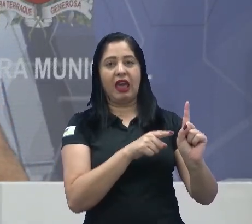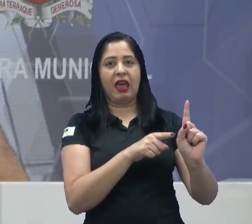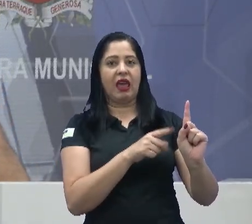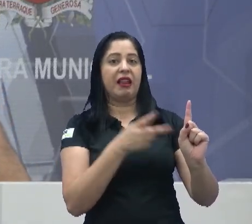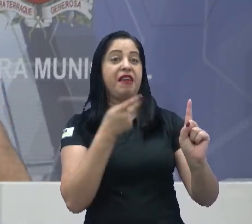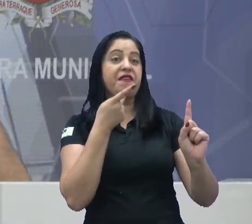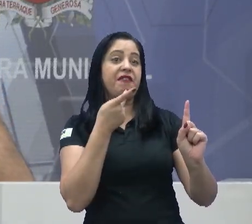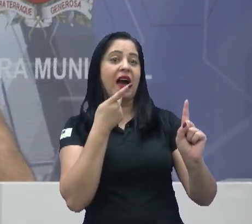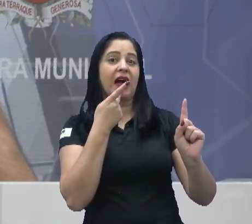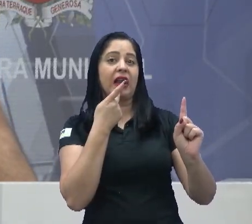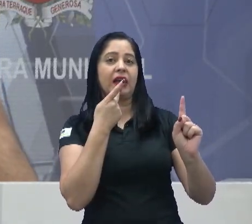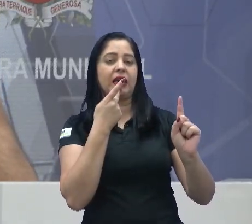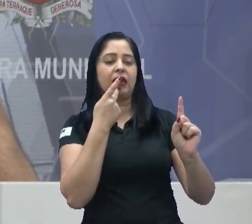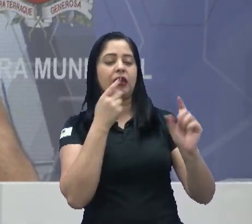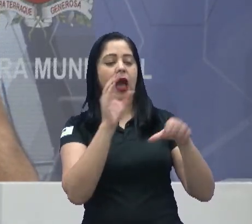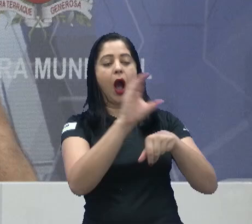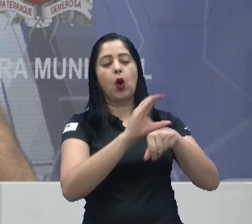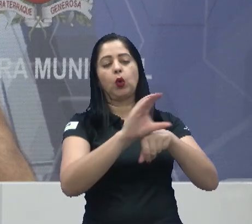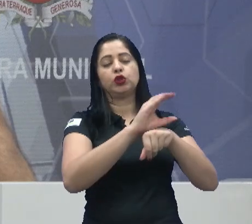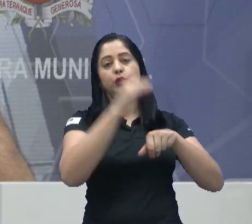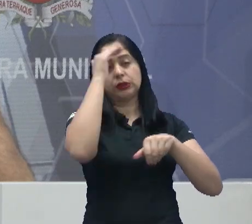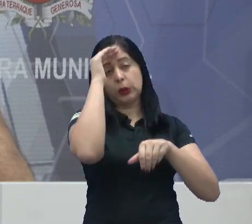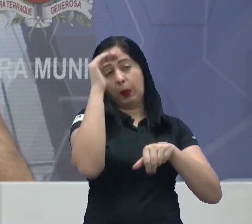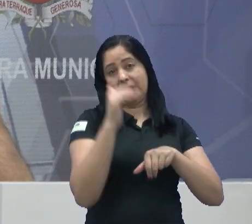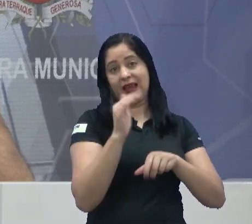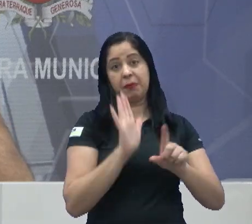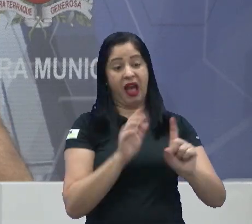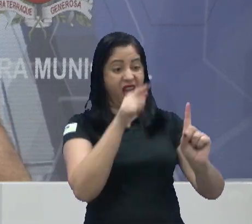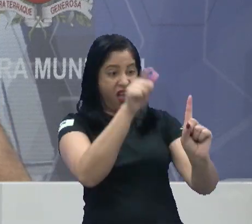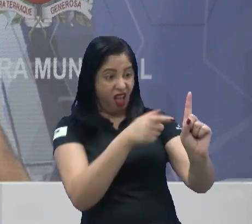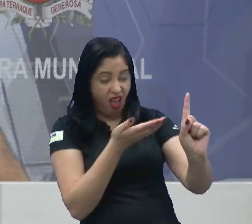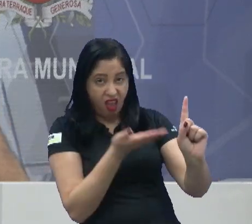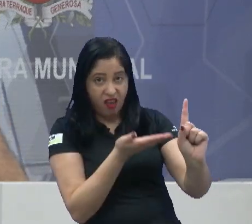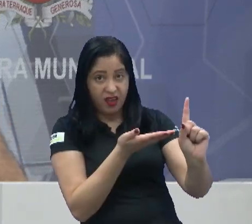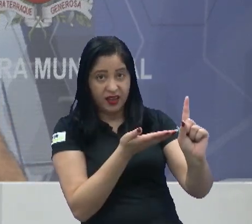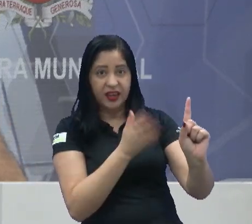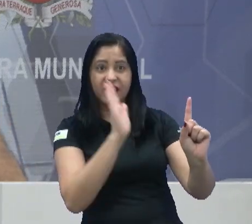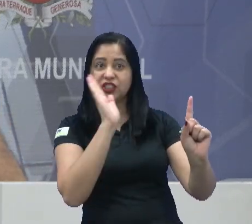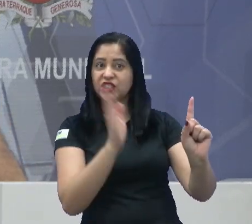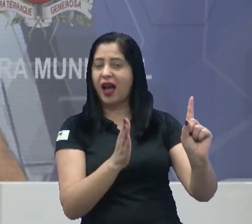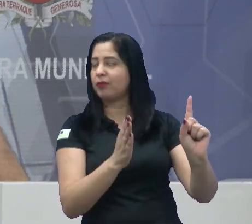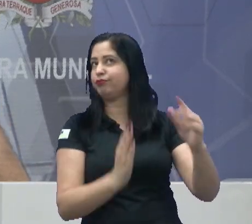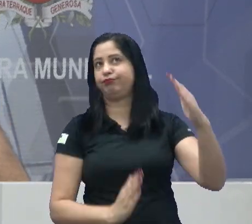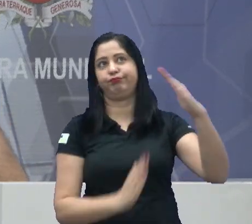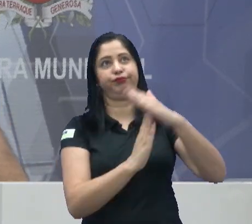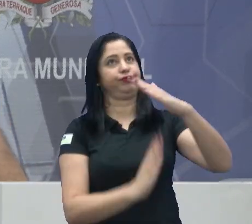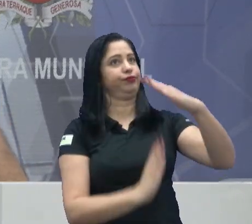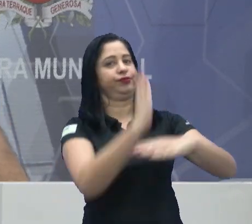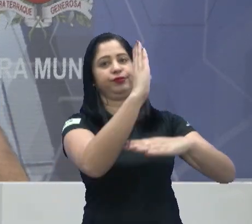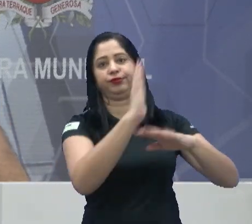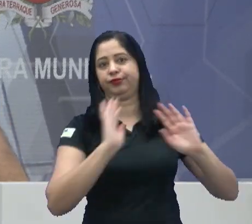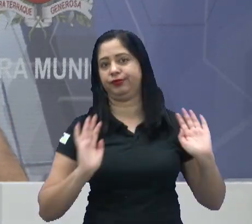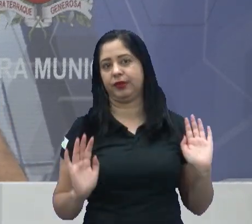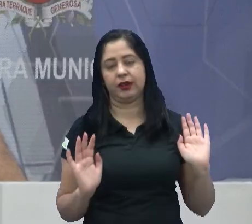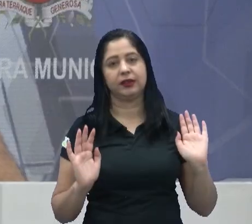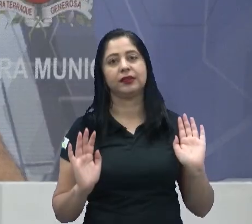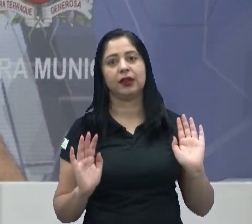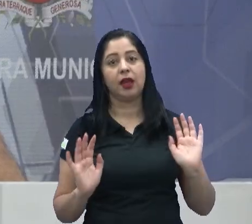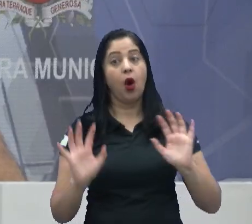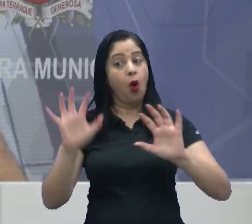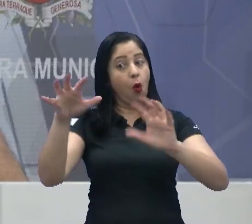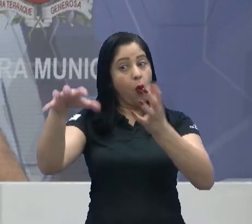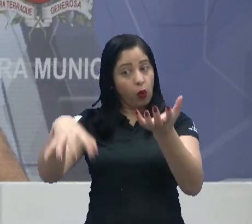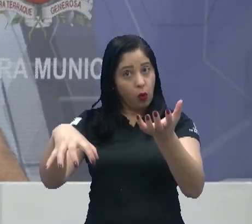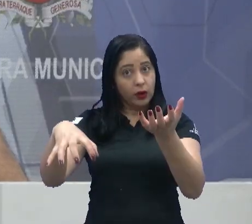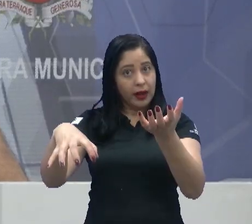prevê, mas esse ministro, ele já passou dos limites. Acho que o Congresso, principalmente o